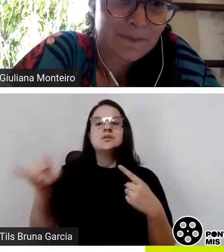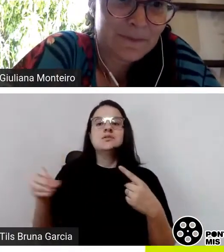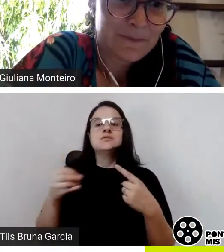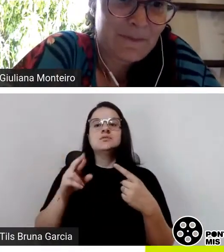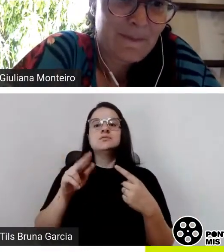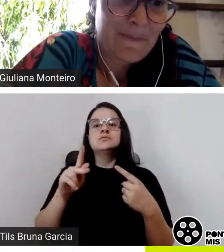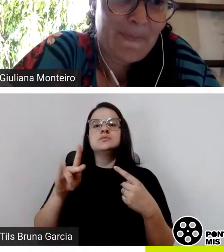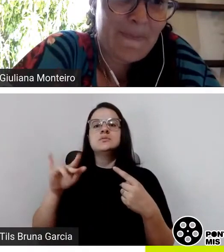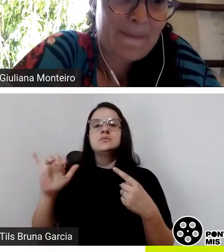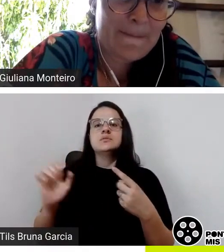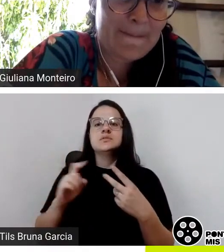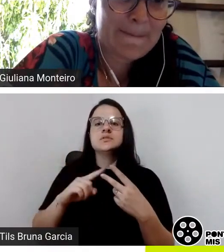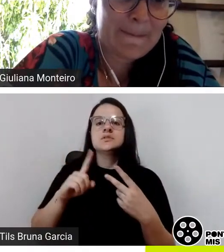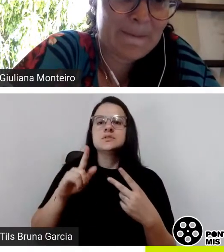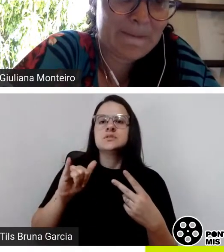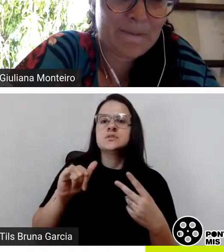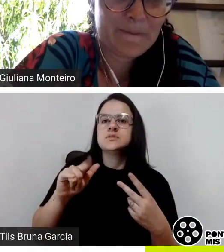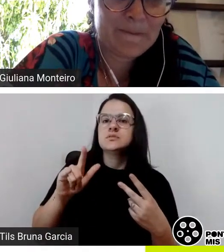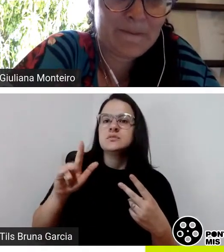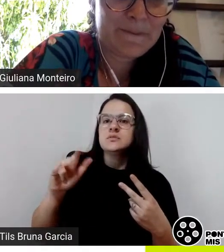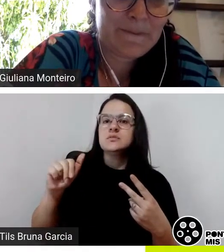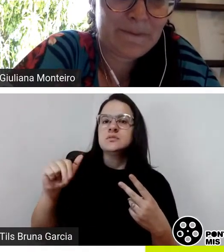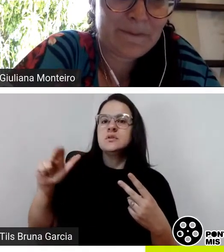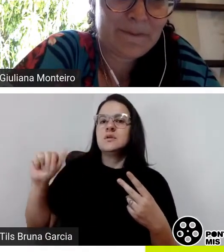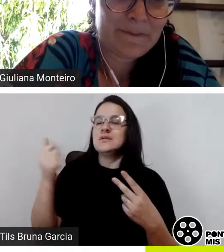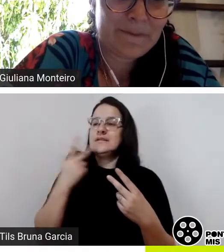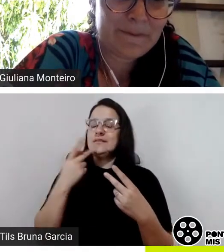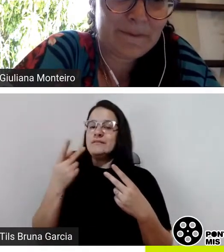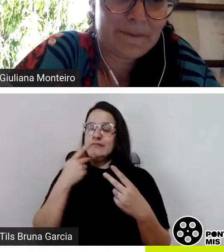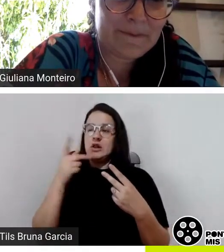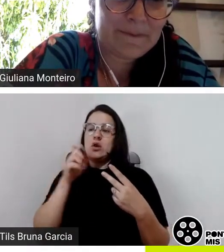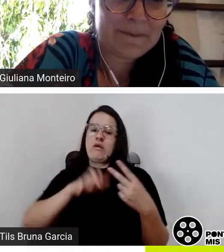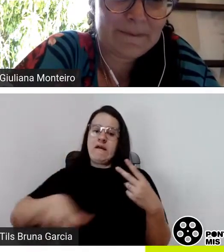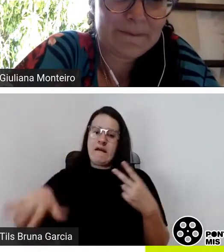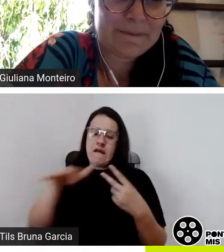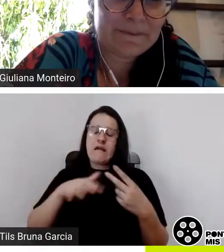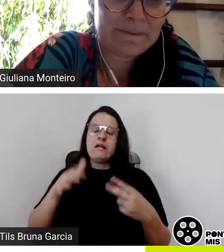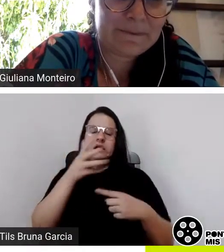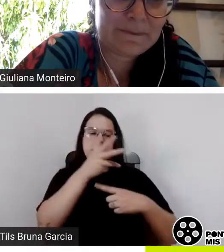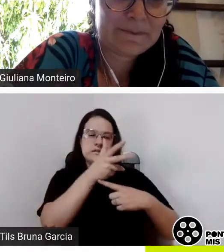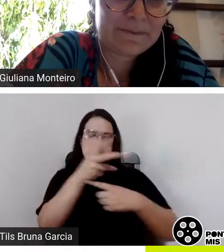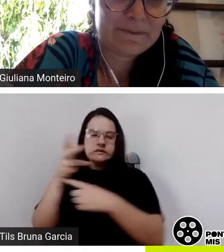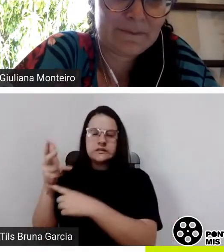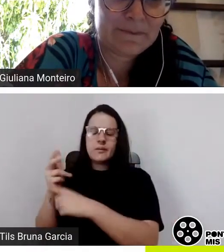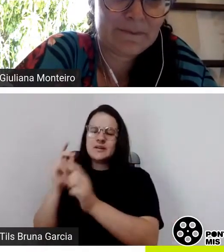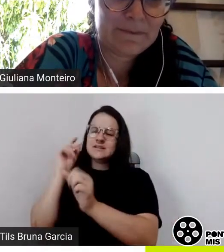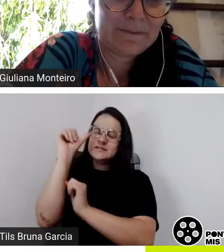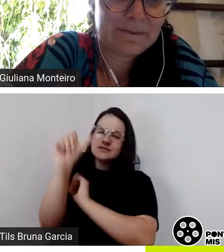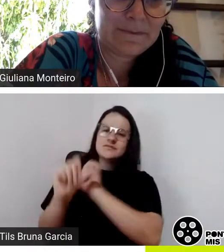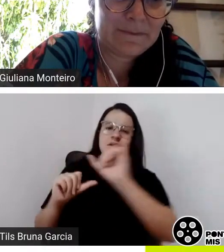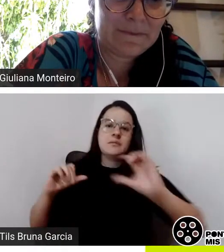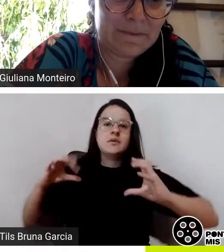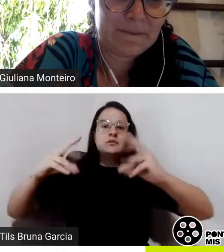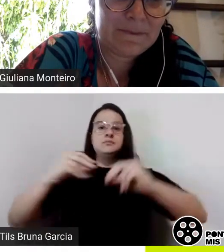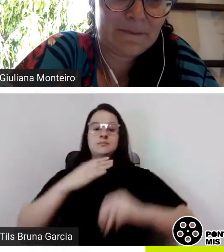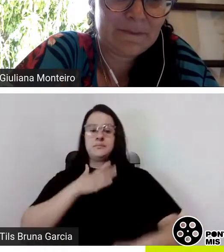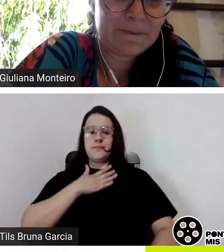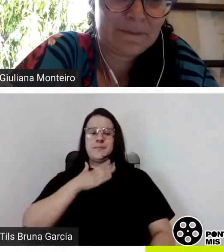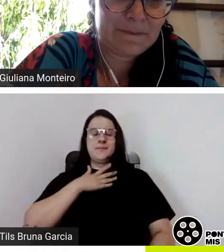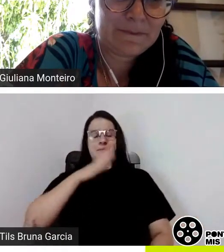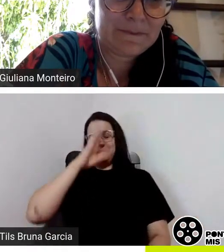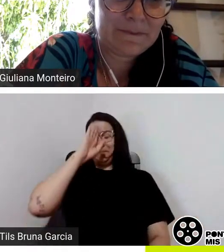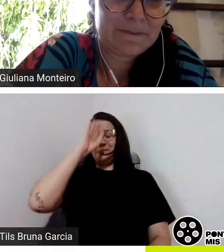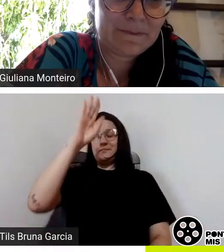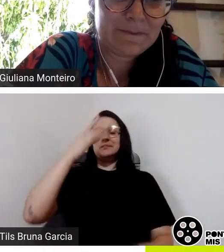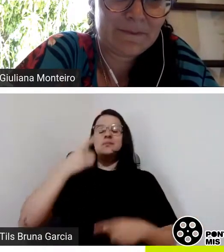bate-papo. Como a Juliana disse, realmente é uma grande referência no âmbito cinematográfico para todo mundo,